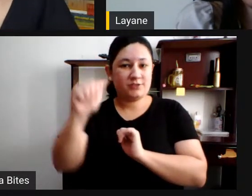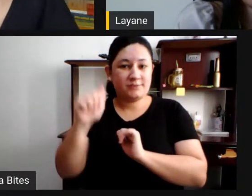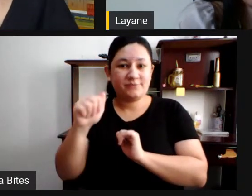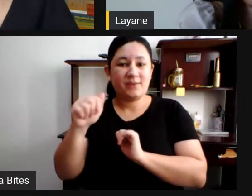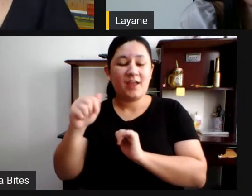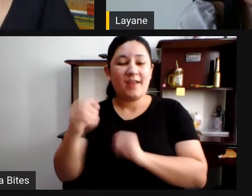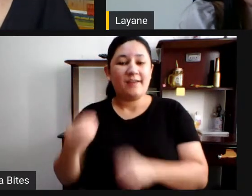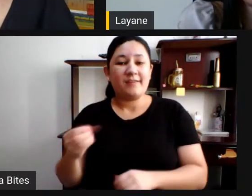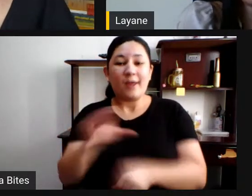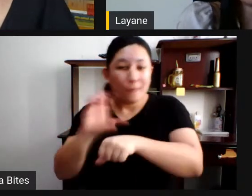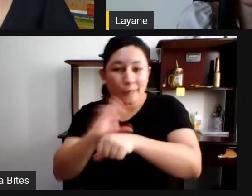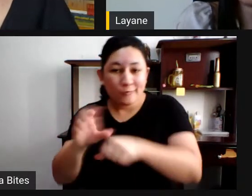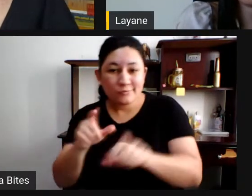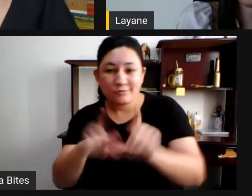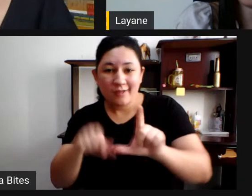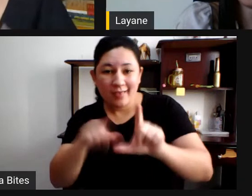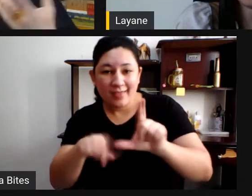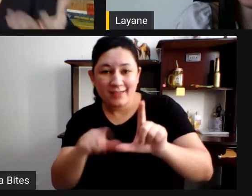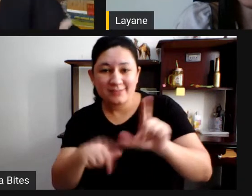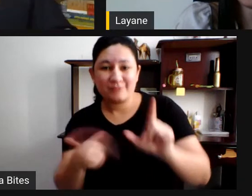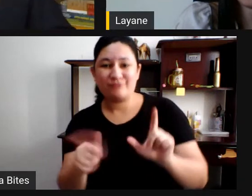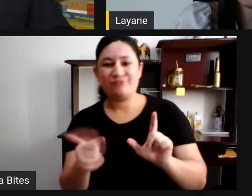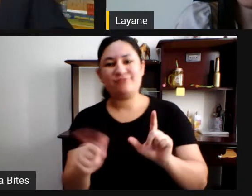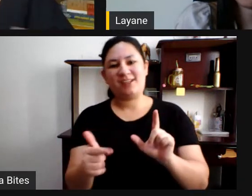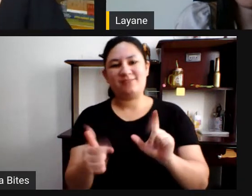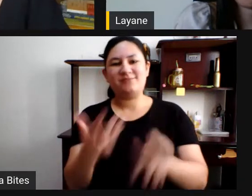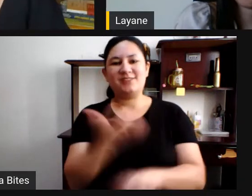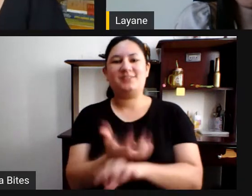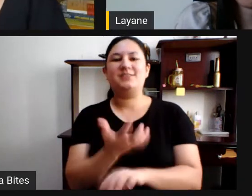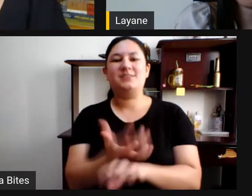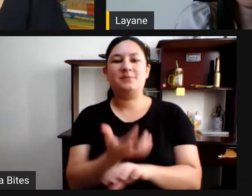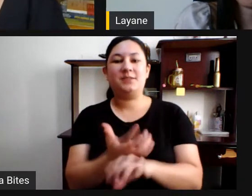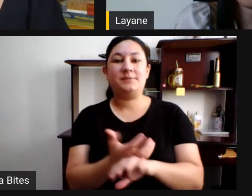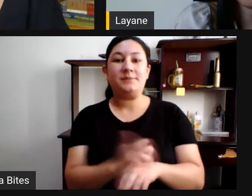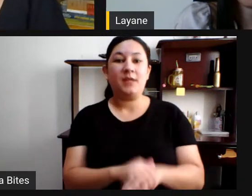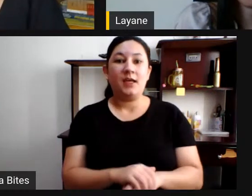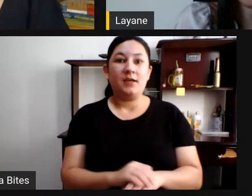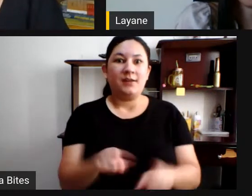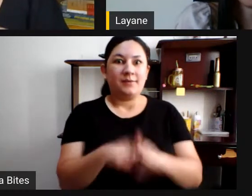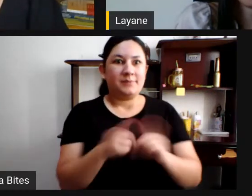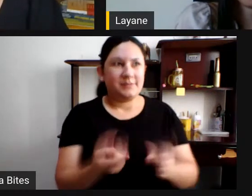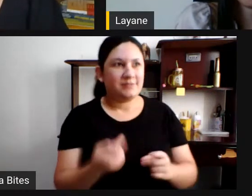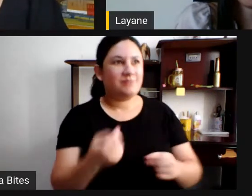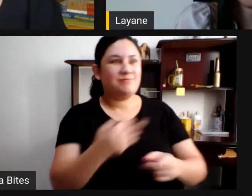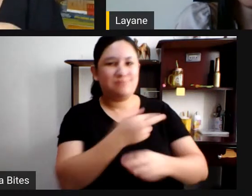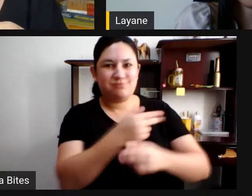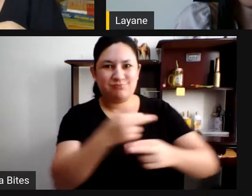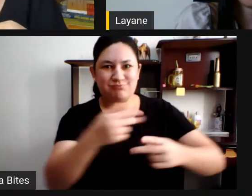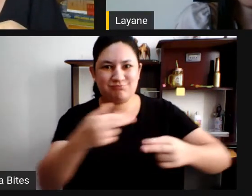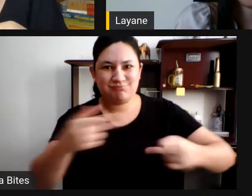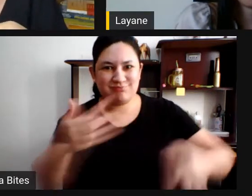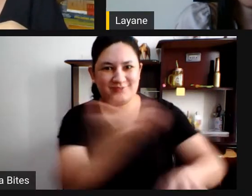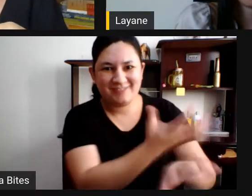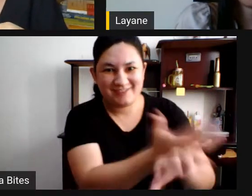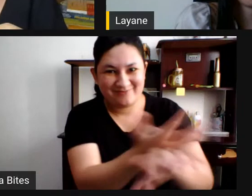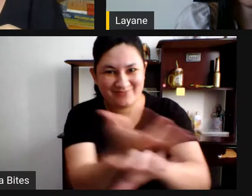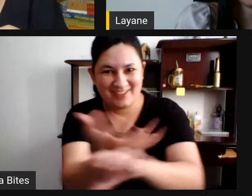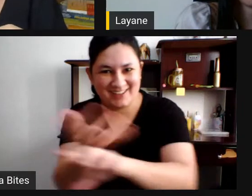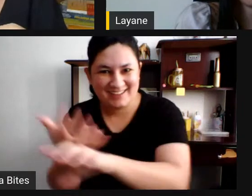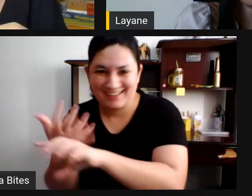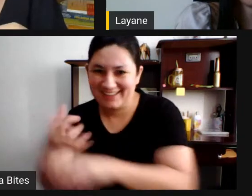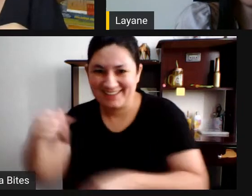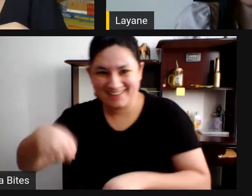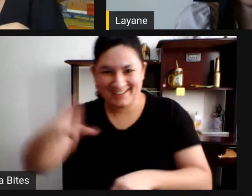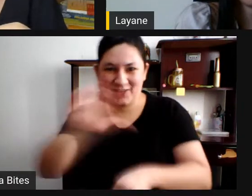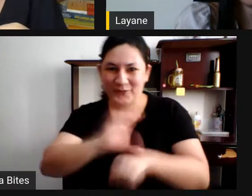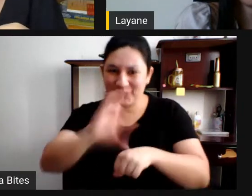lamento isso não sabe tem tanta coisa num curso de letras que nós precisaríamos de tanto tempo que não seriam quatro anos